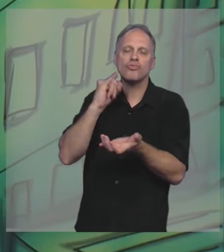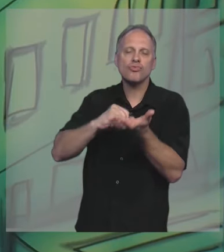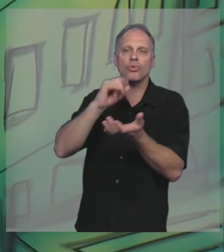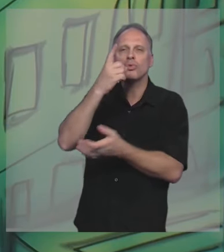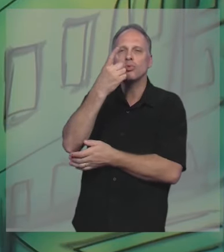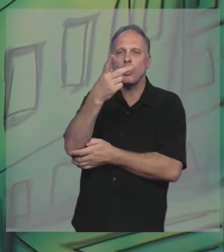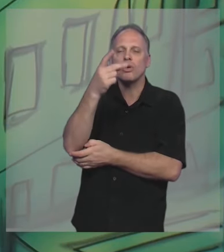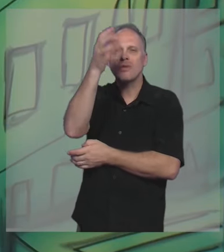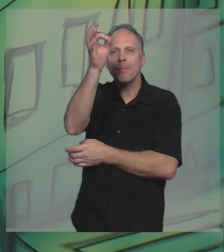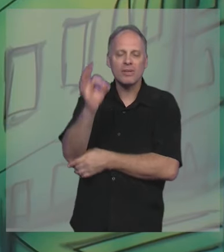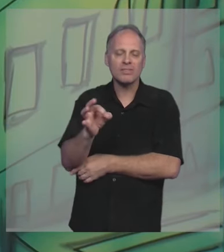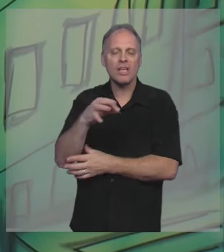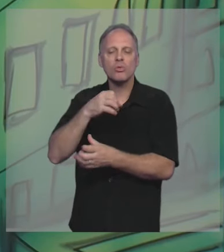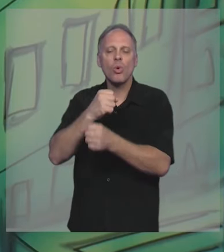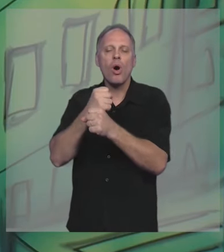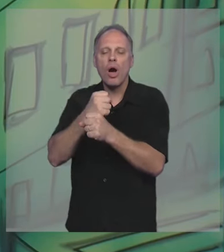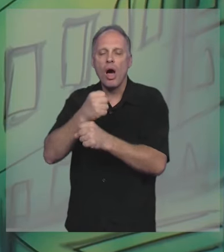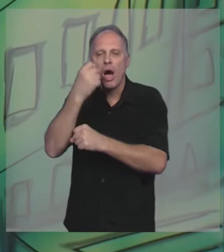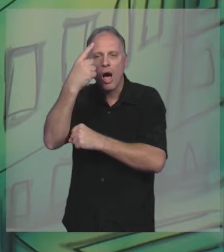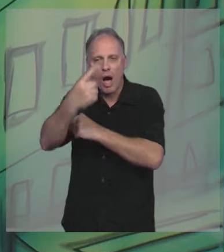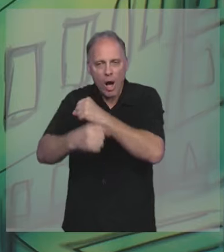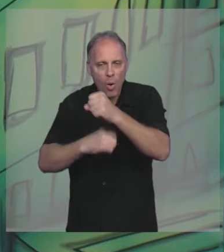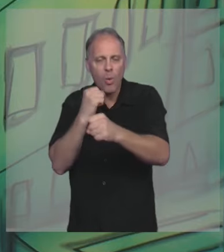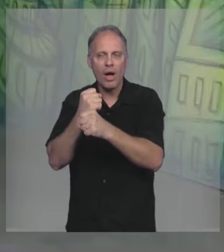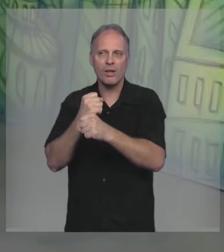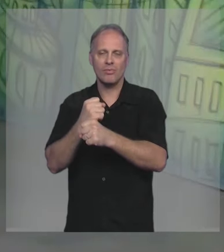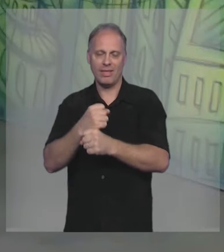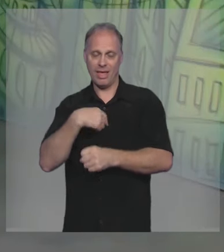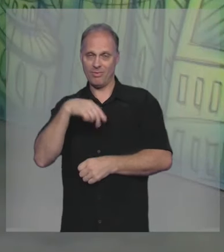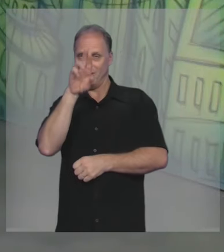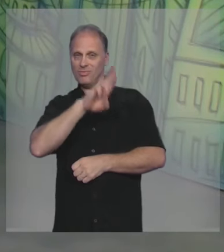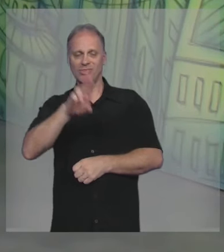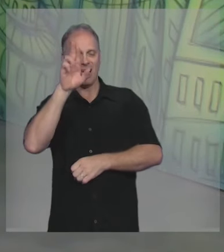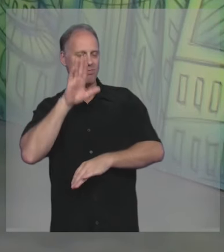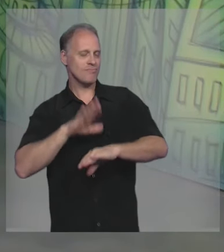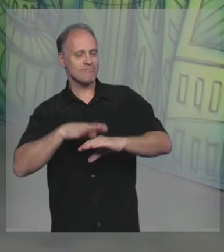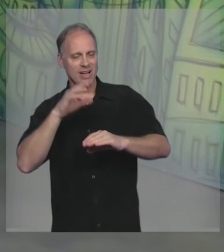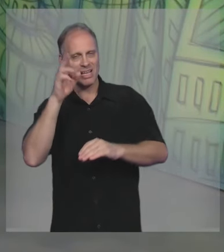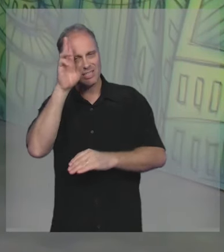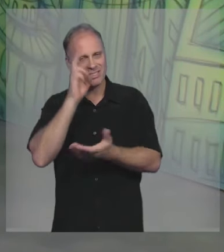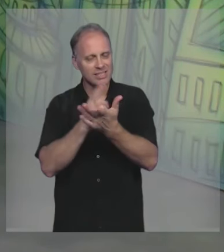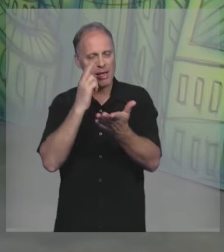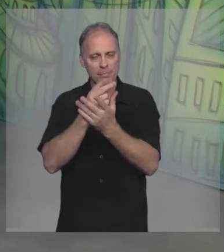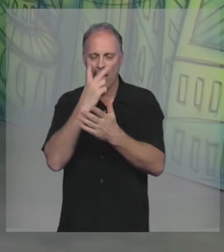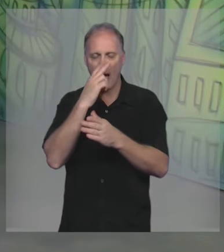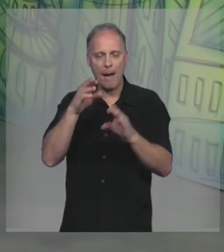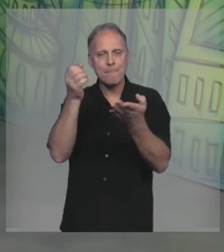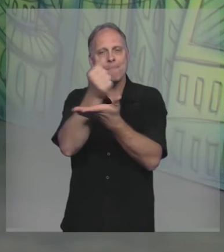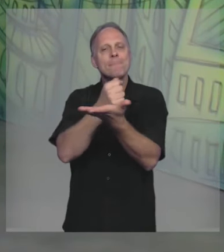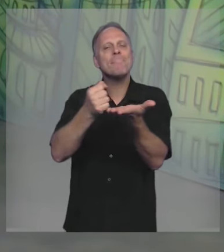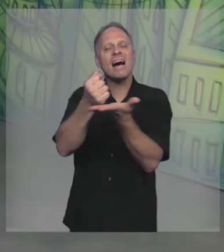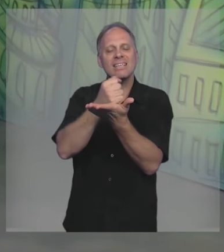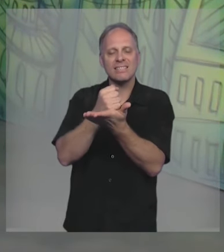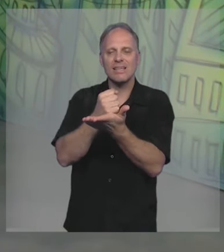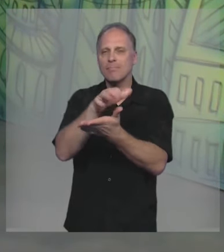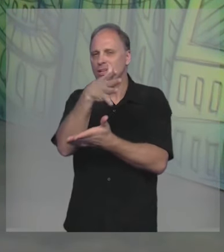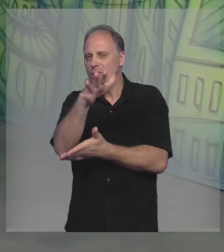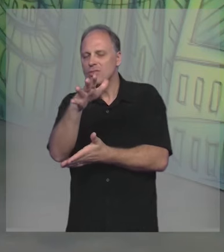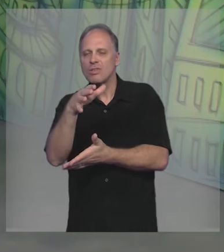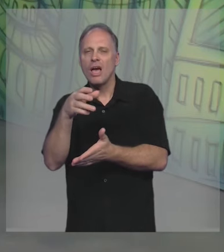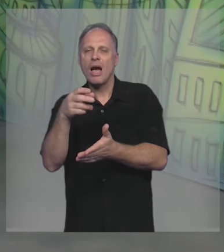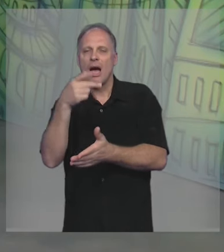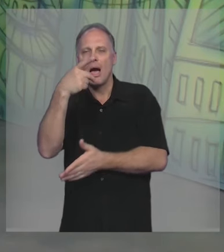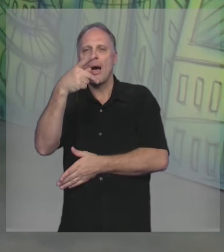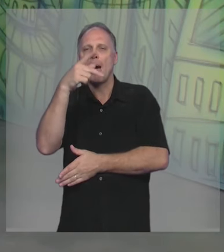ano. Uhum. Essa é o que é utilizado no nosso judiciário, geralmente é parâmetro ali, né? Era mais ou menos o